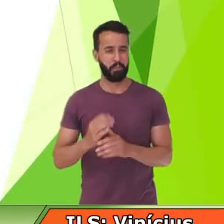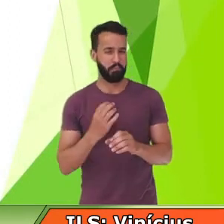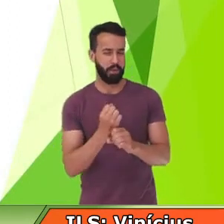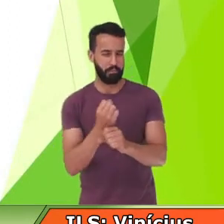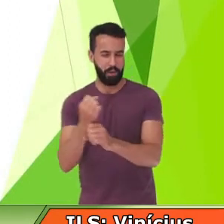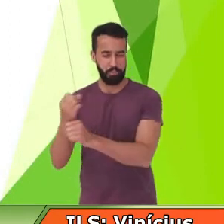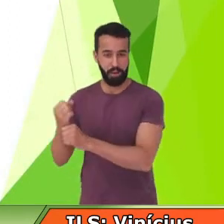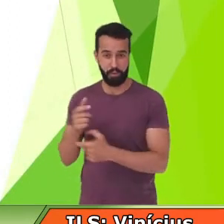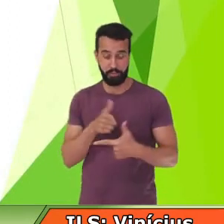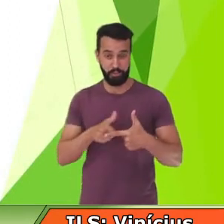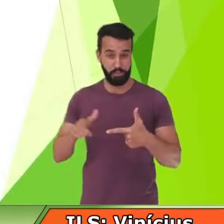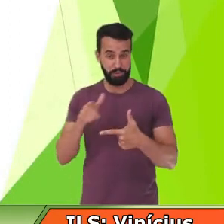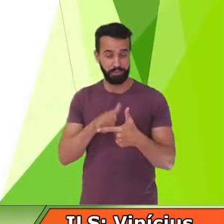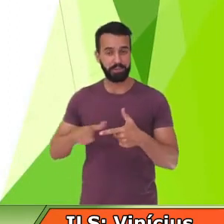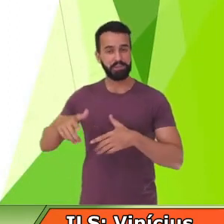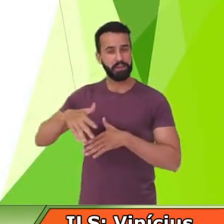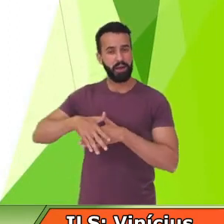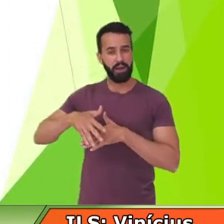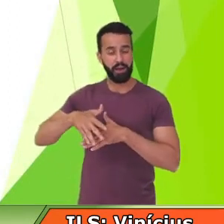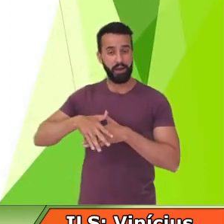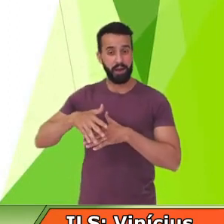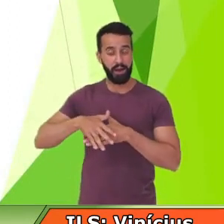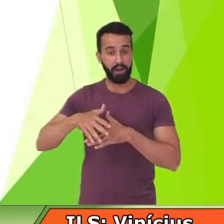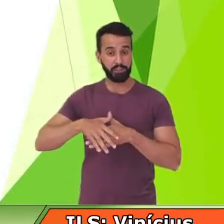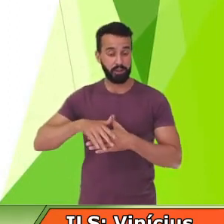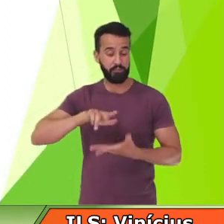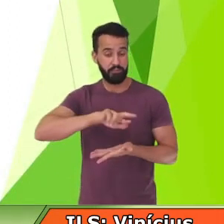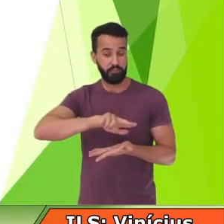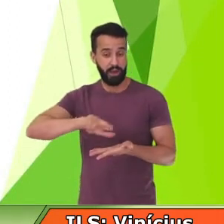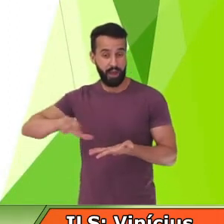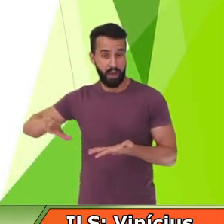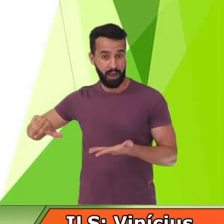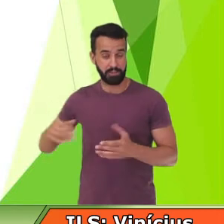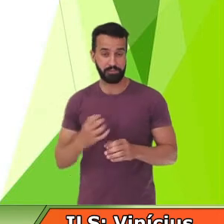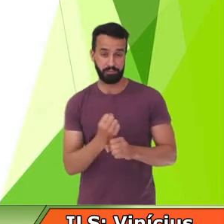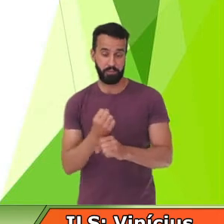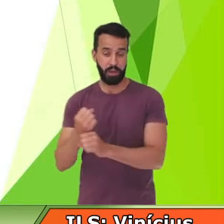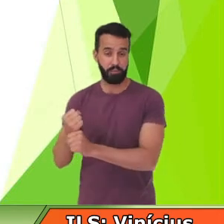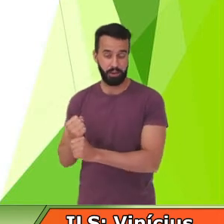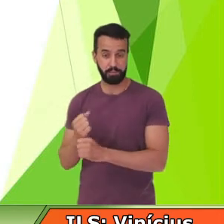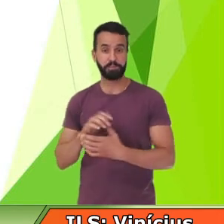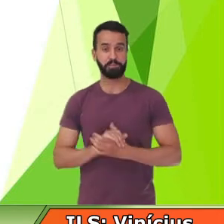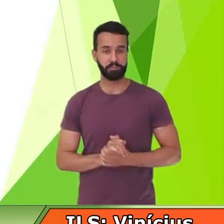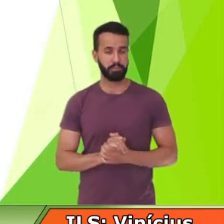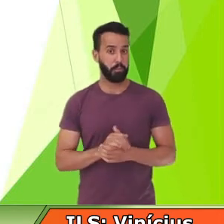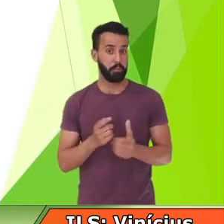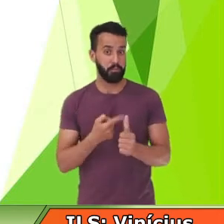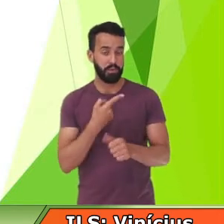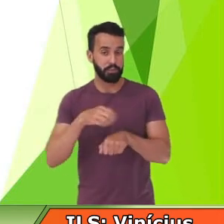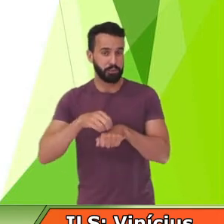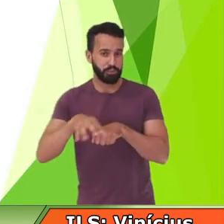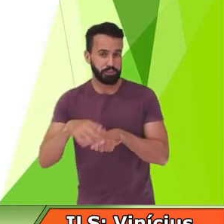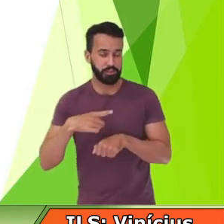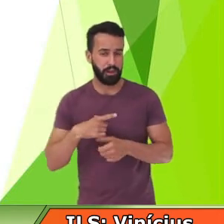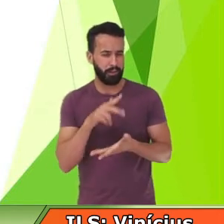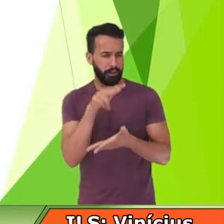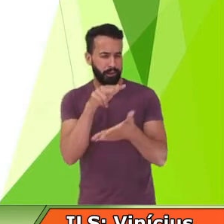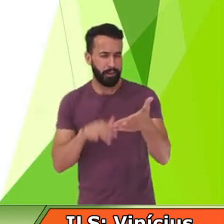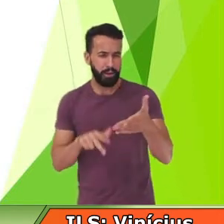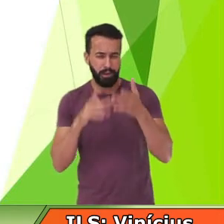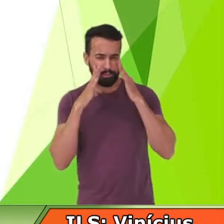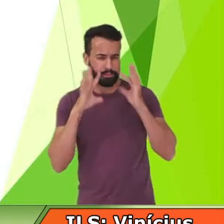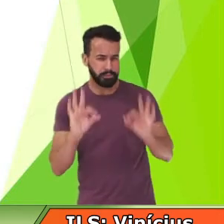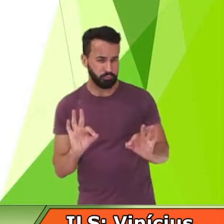Resolvendo problemas que envolvem mais de uma operação matemática. Primeira dica: leia com atenção o enunciado